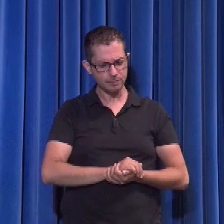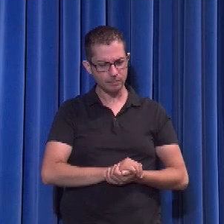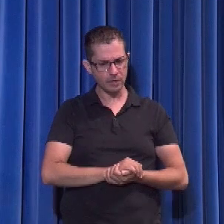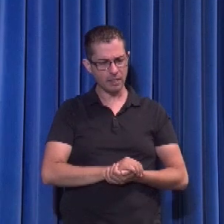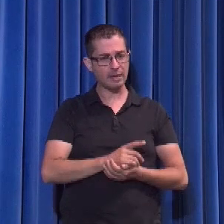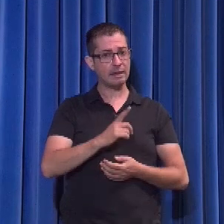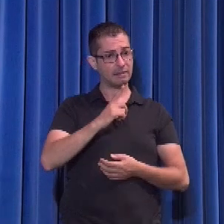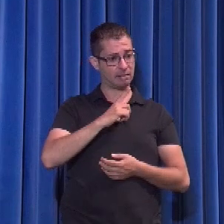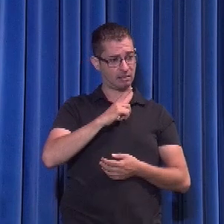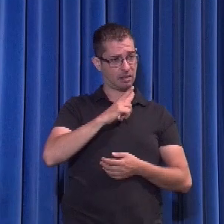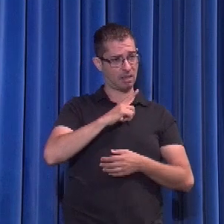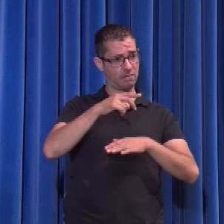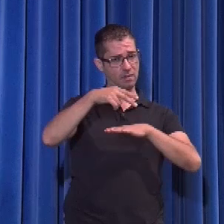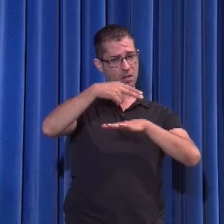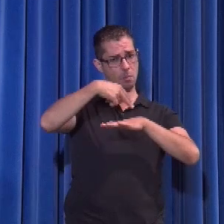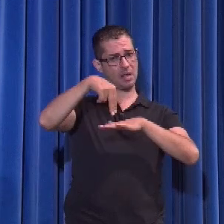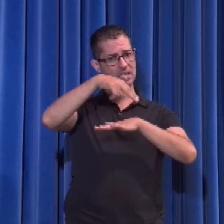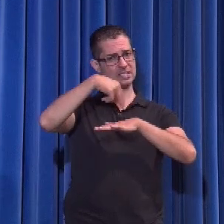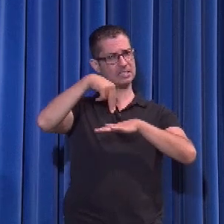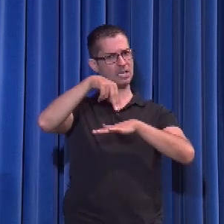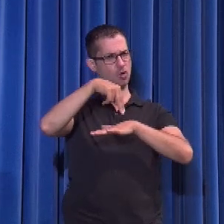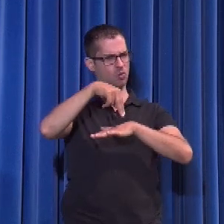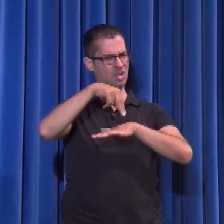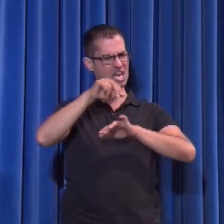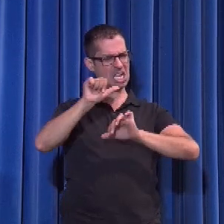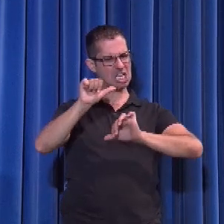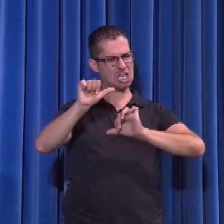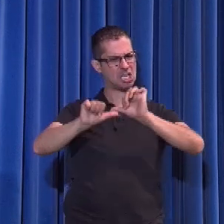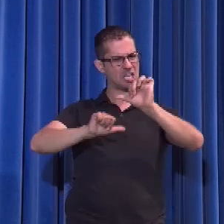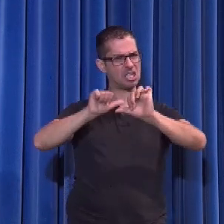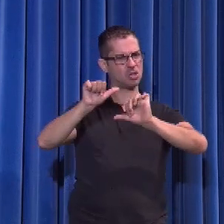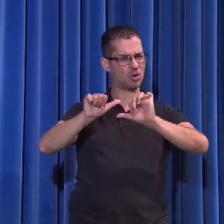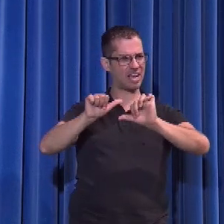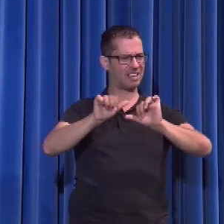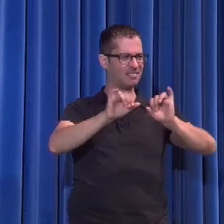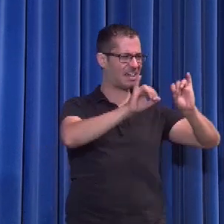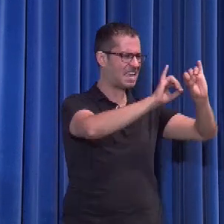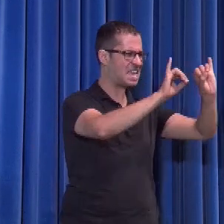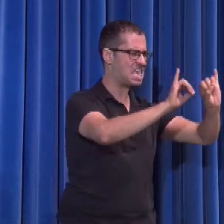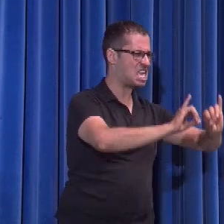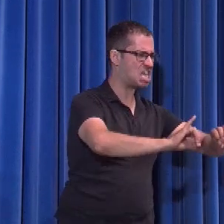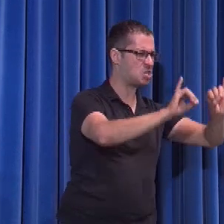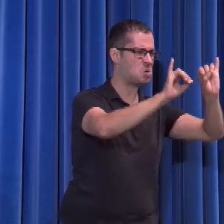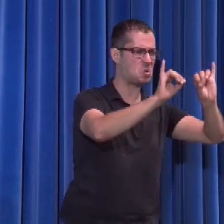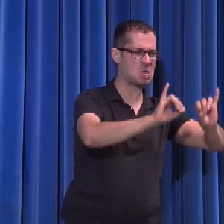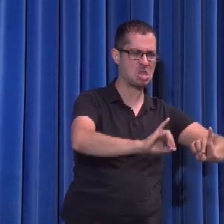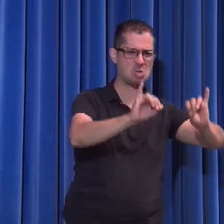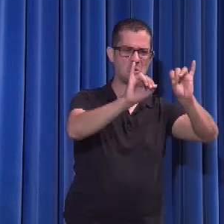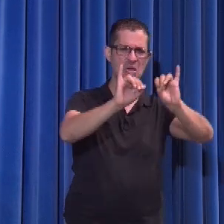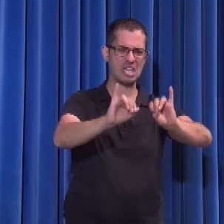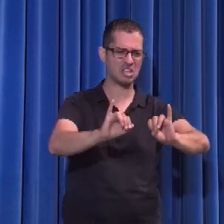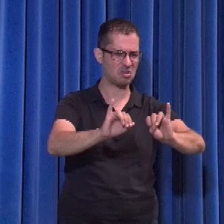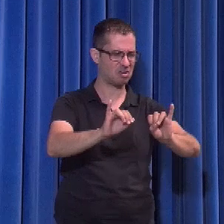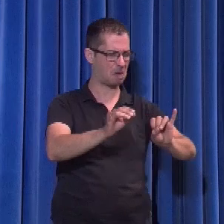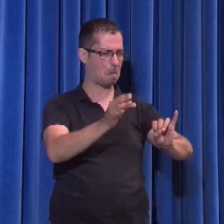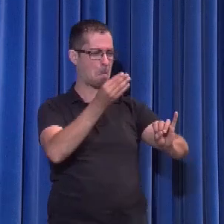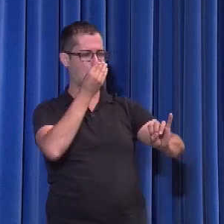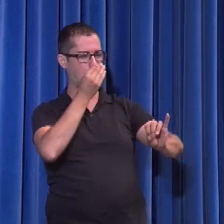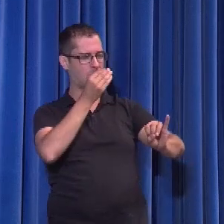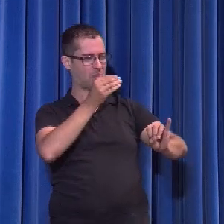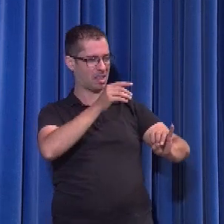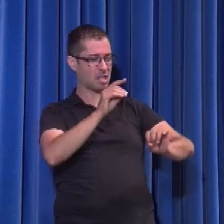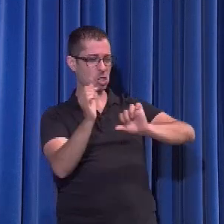alguma nação que trocasse os seus deuses, posto que não eram